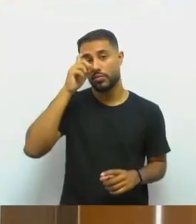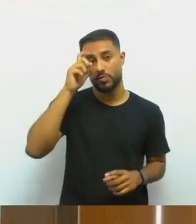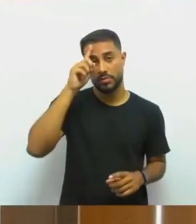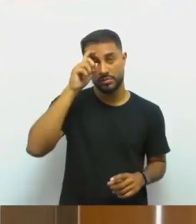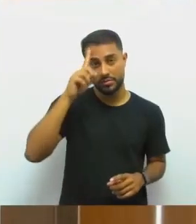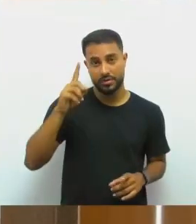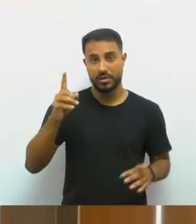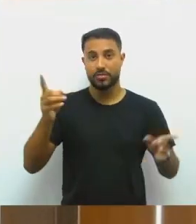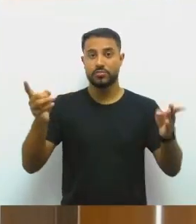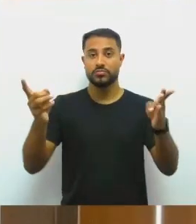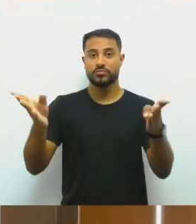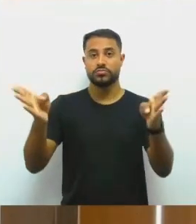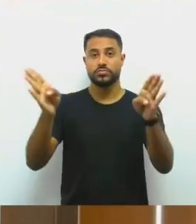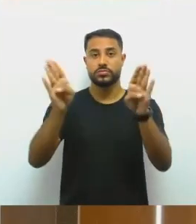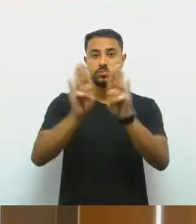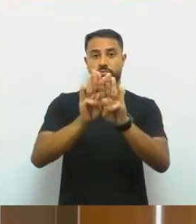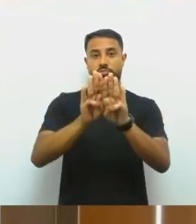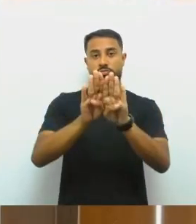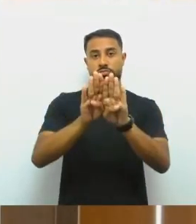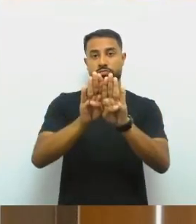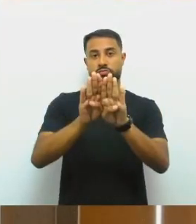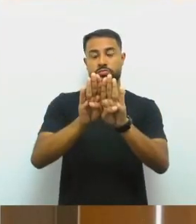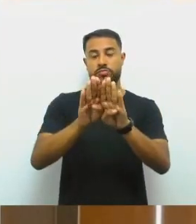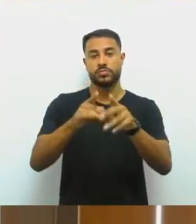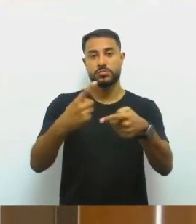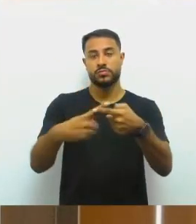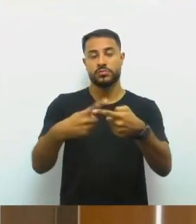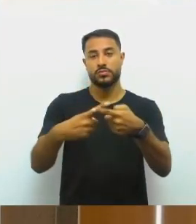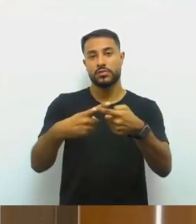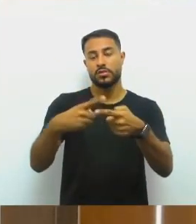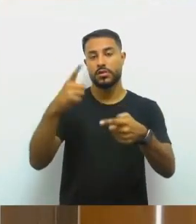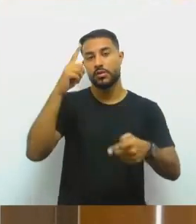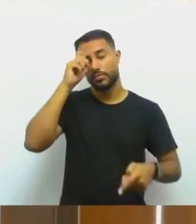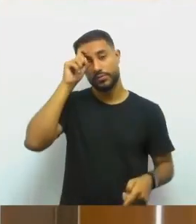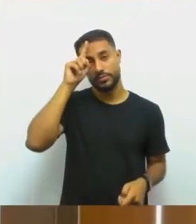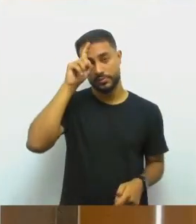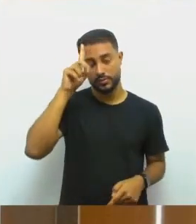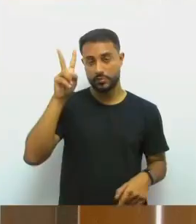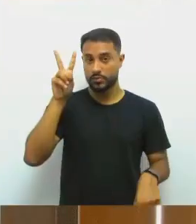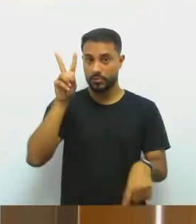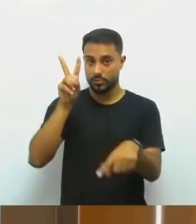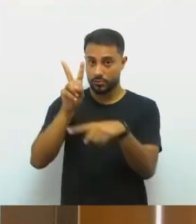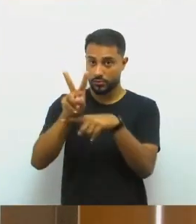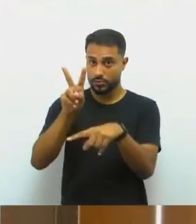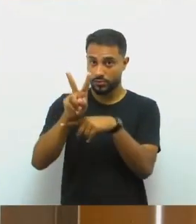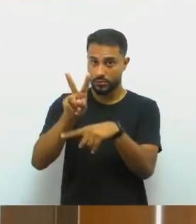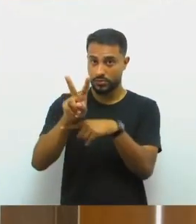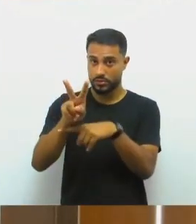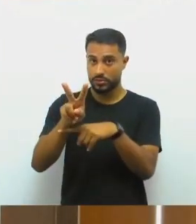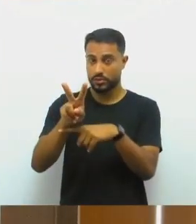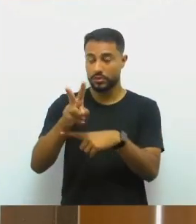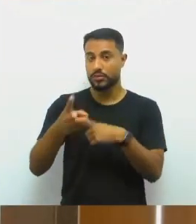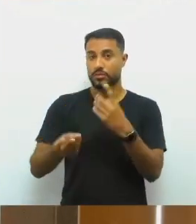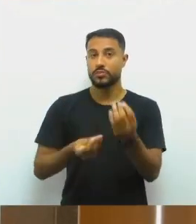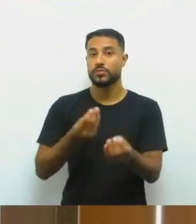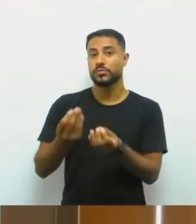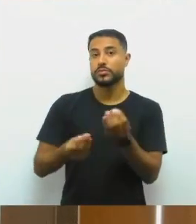isso? É um hospital que ele ia cuidar das questões de média e alta